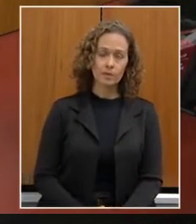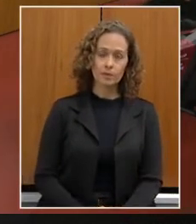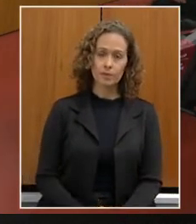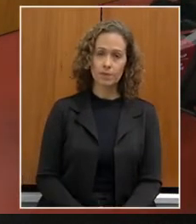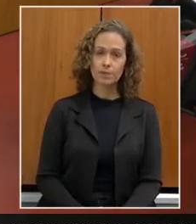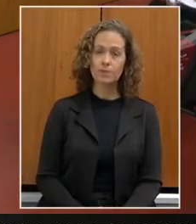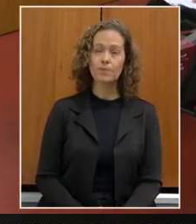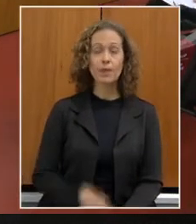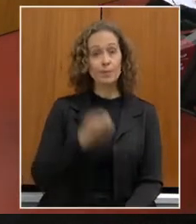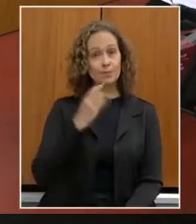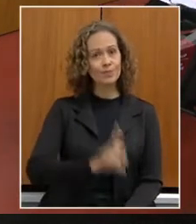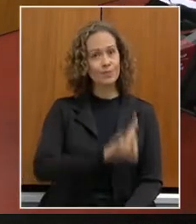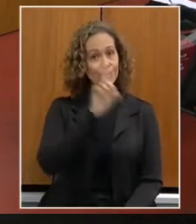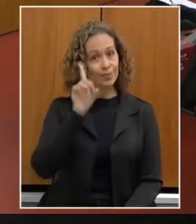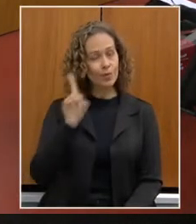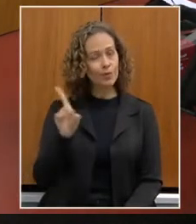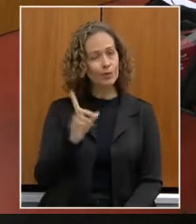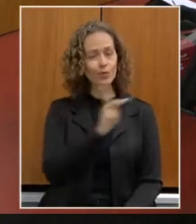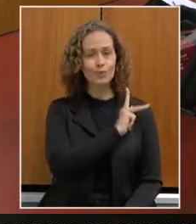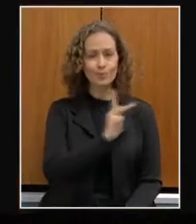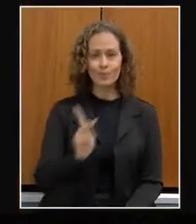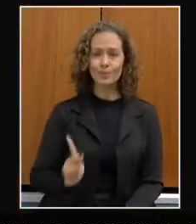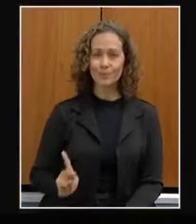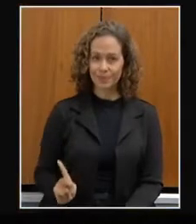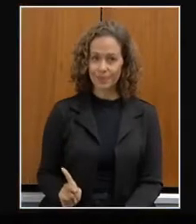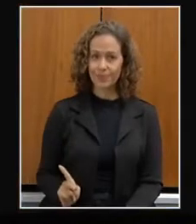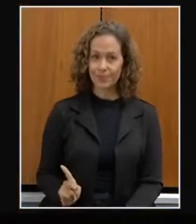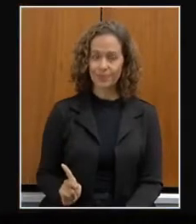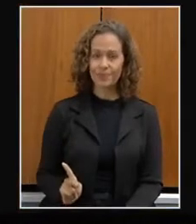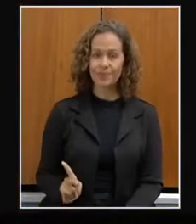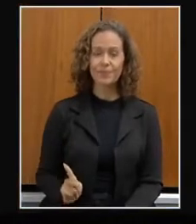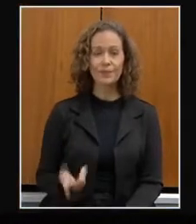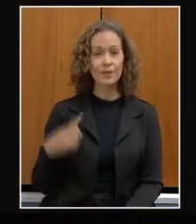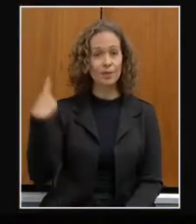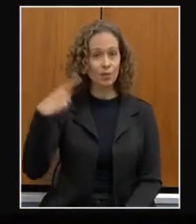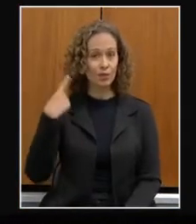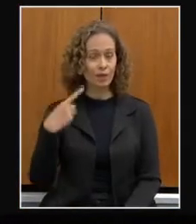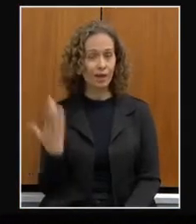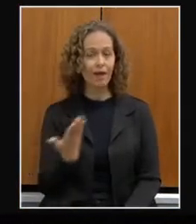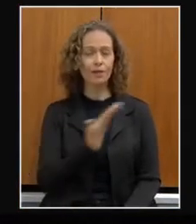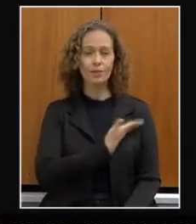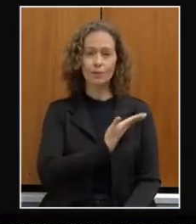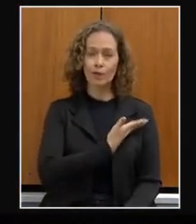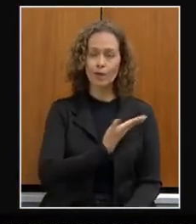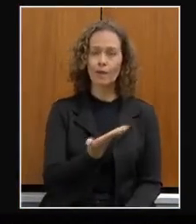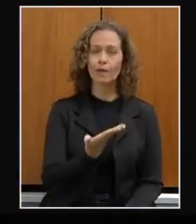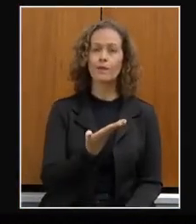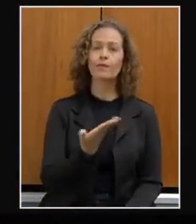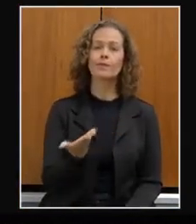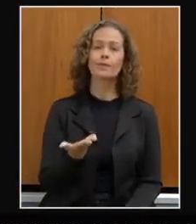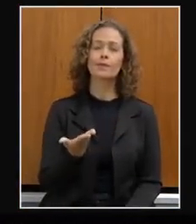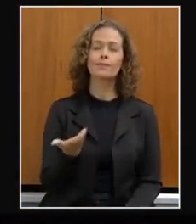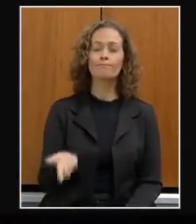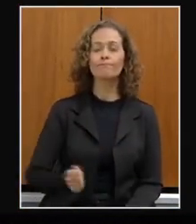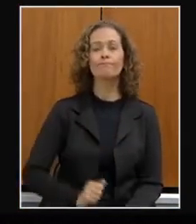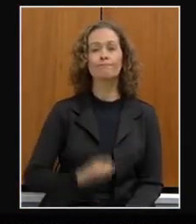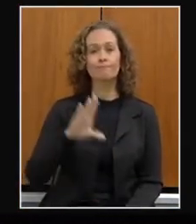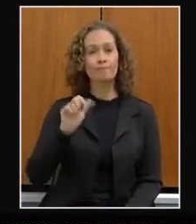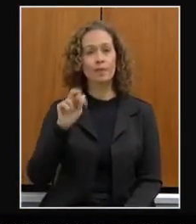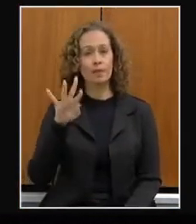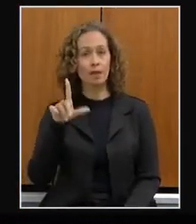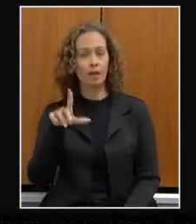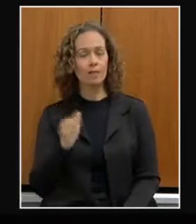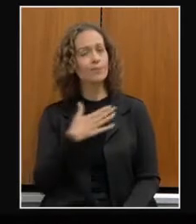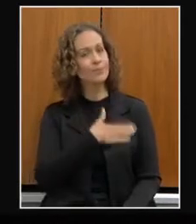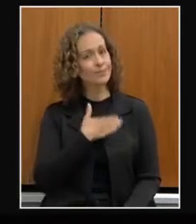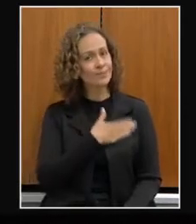Bom dia senhor presidente deputado colega amigo Carlos prazer imenso falar